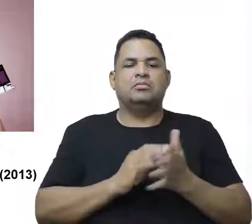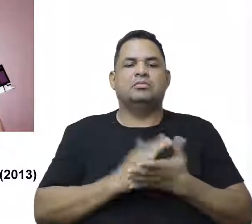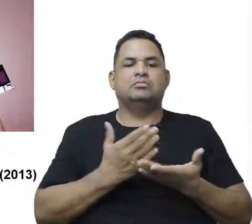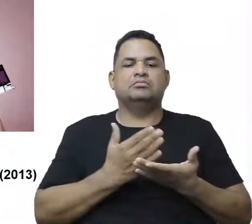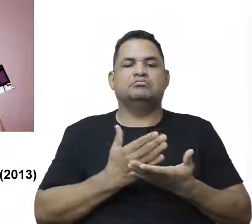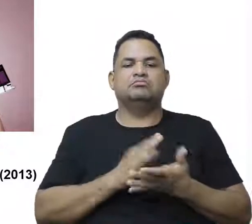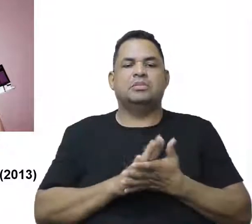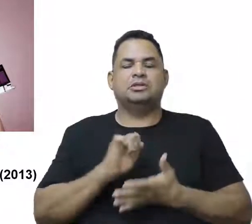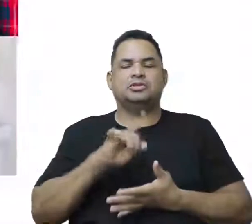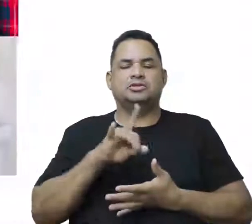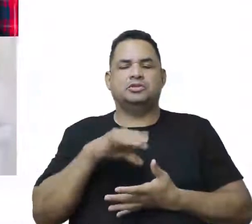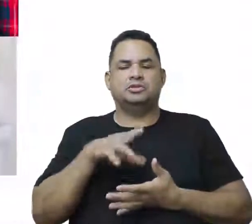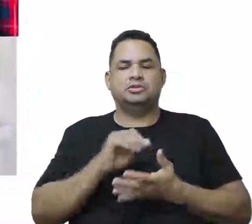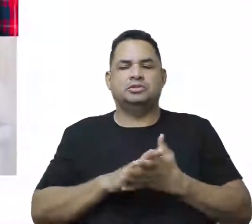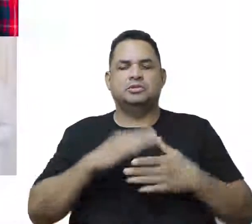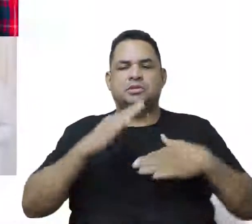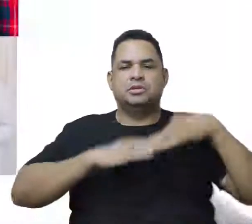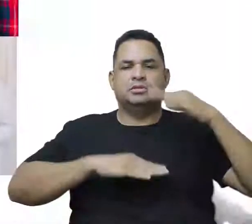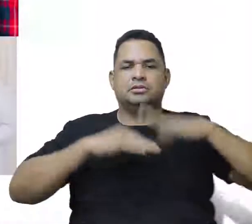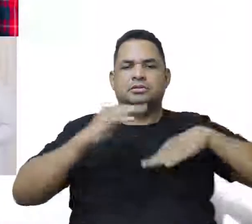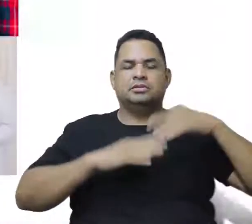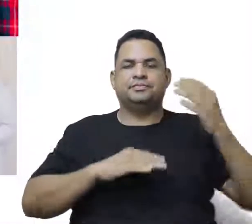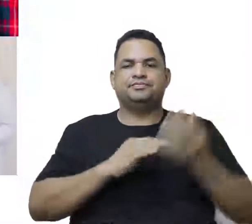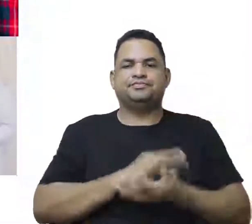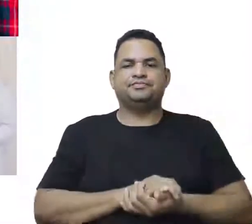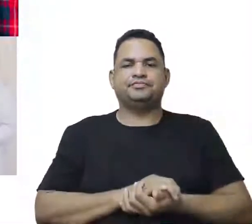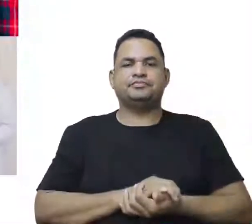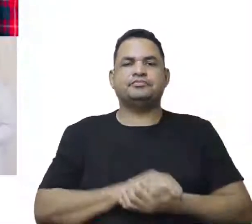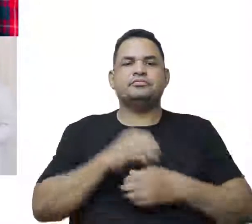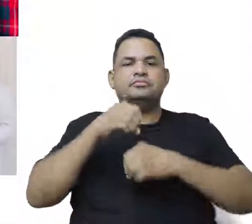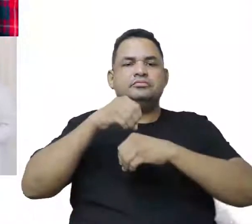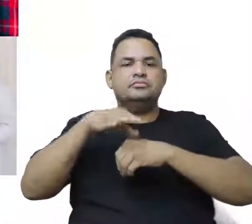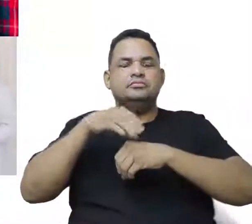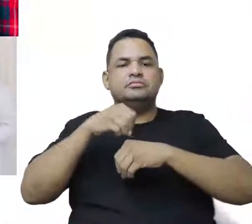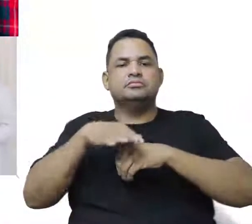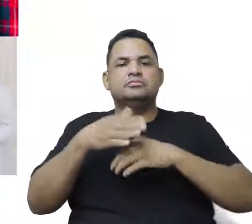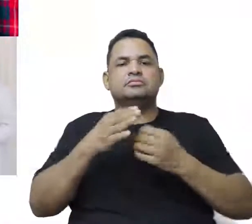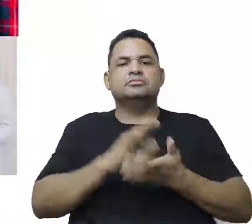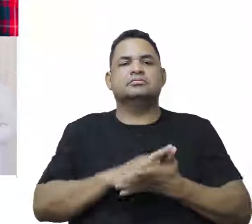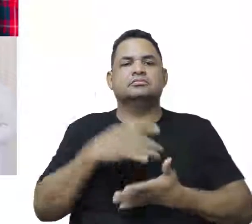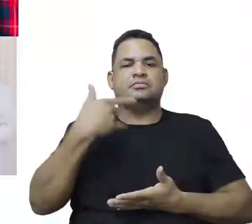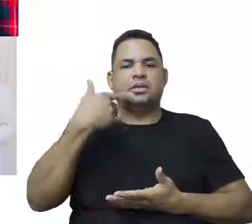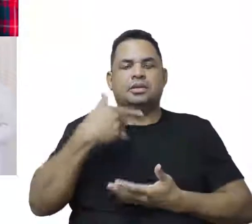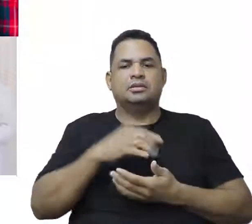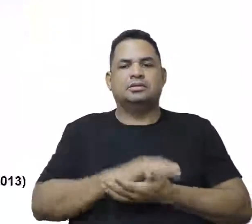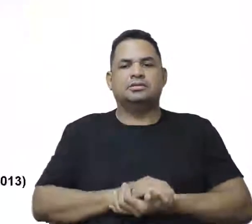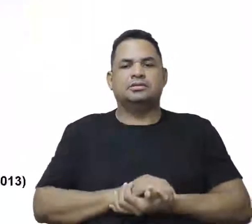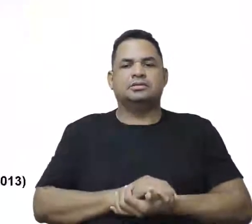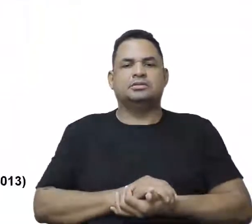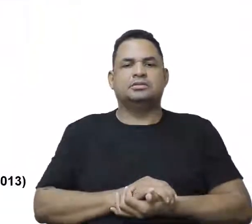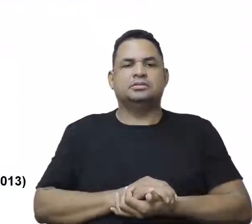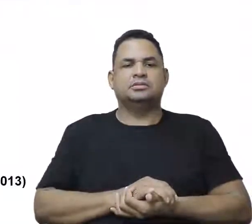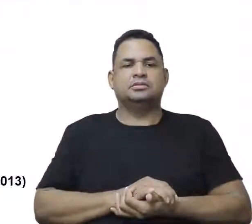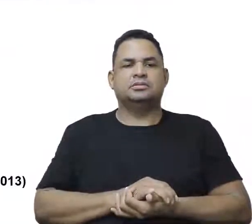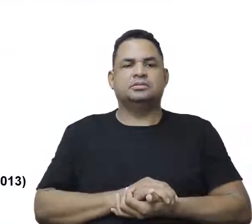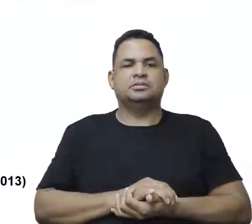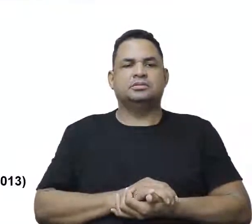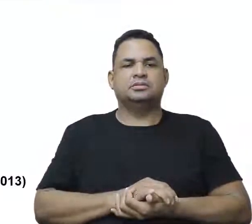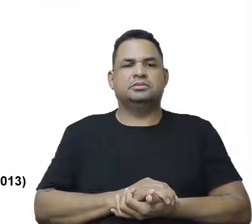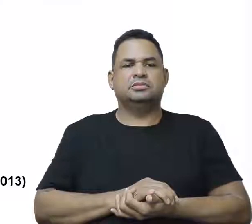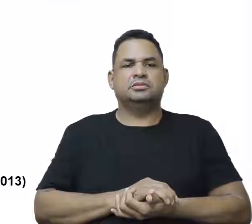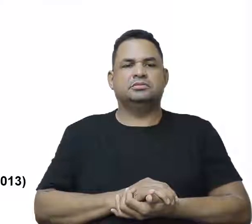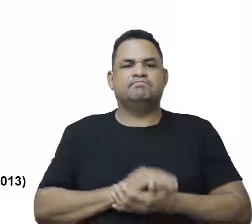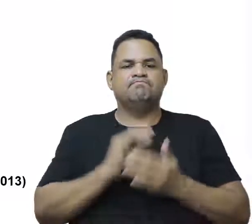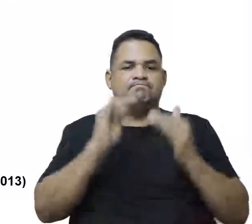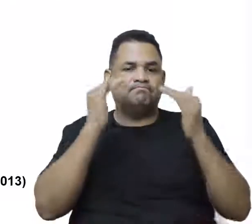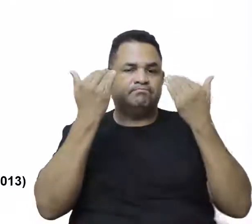atitude profissional. O que mais, professora? As dicas, né? As dicas. Quais são elas, professora Iris?